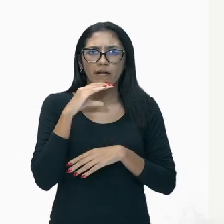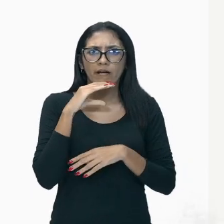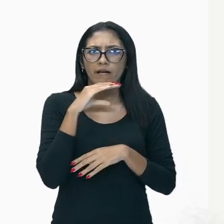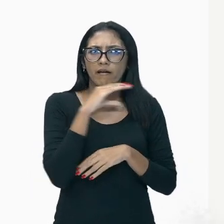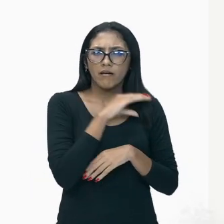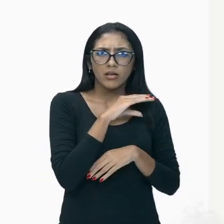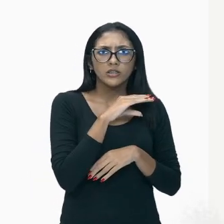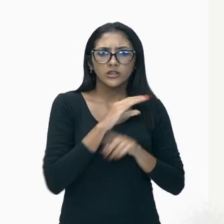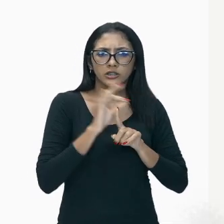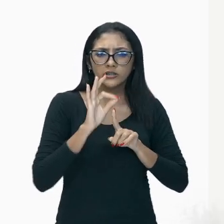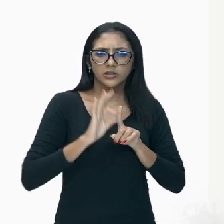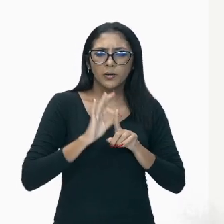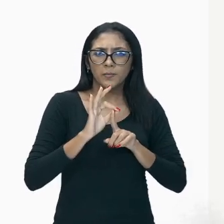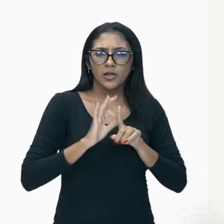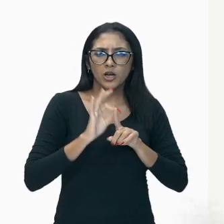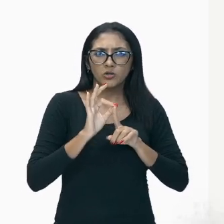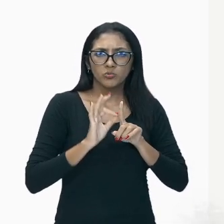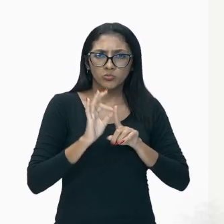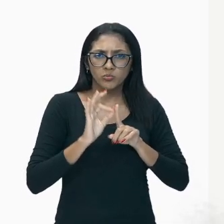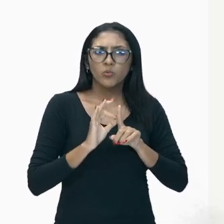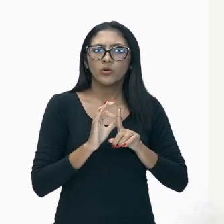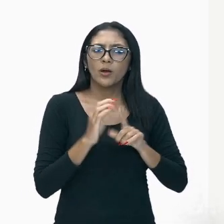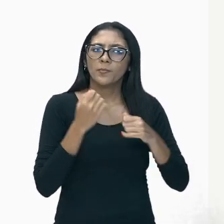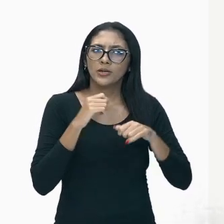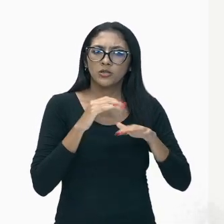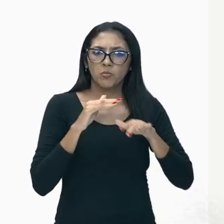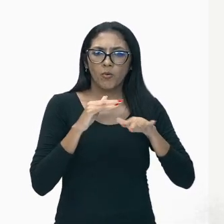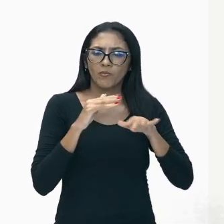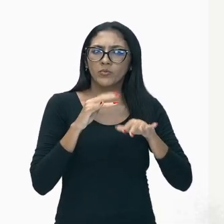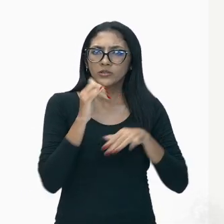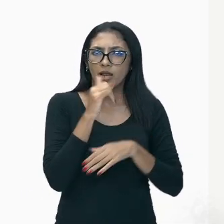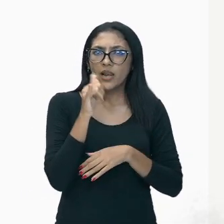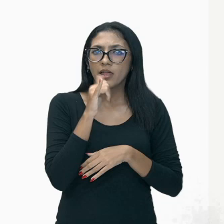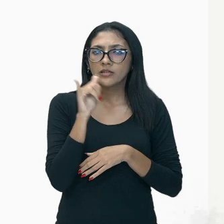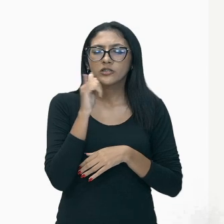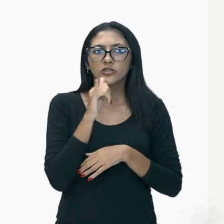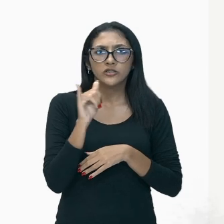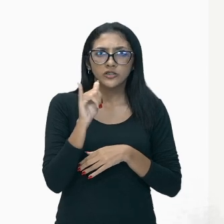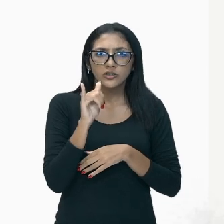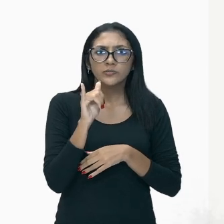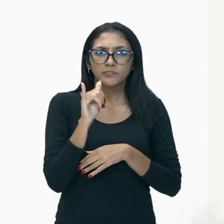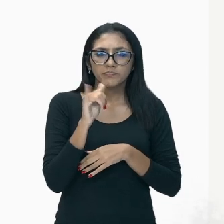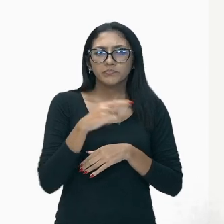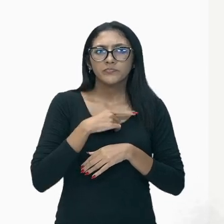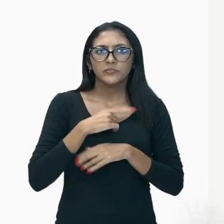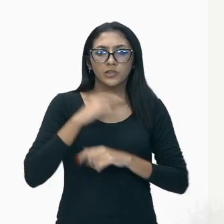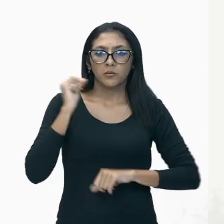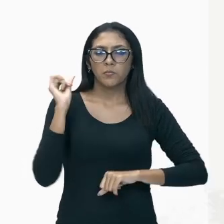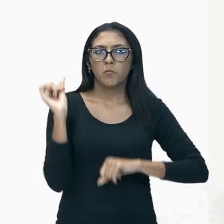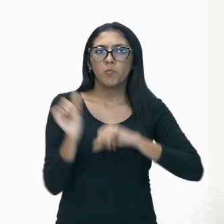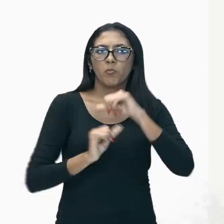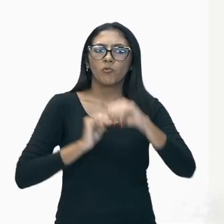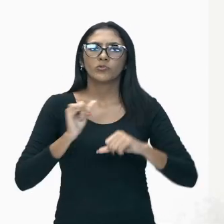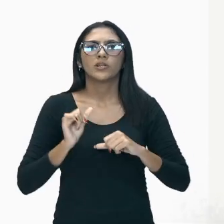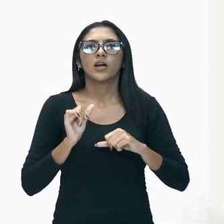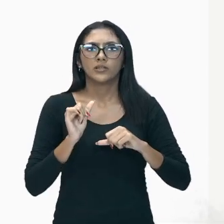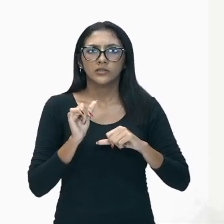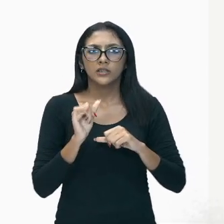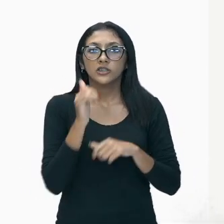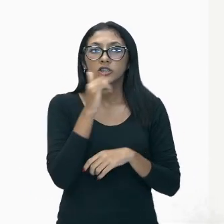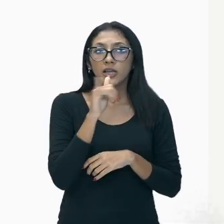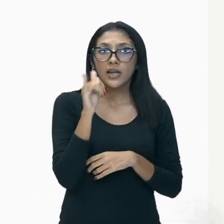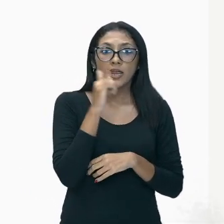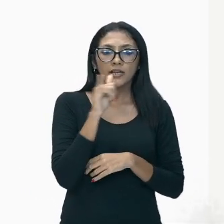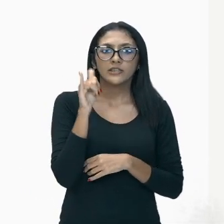percorrido por uma corrente elétrica, ocorre uma transformação de energia